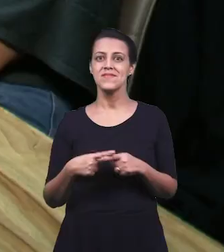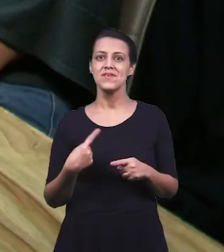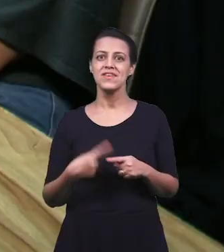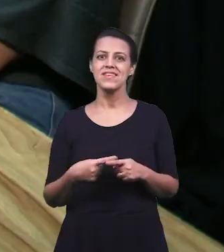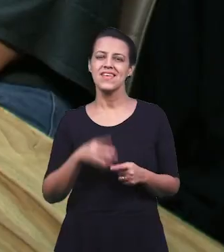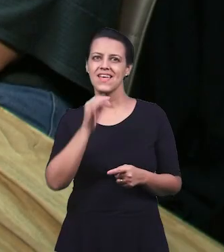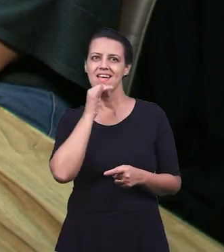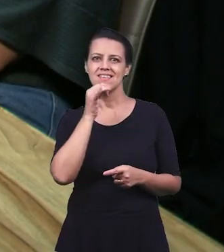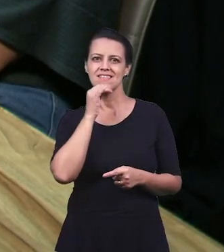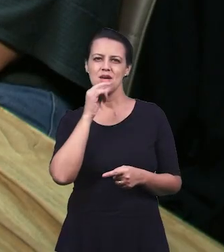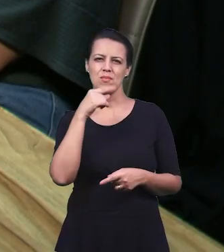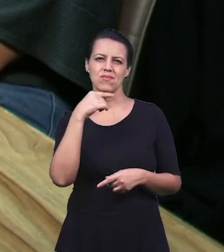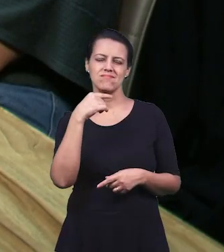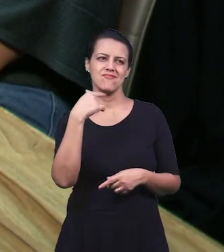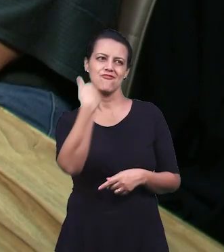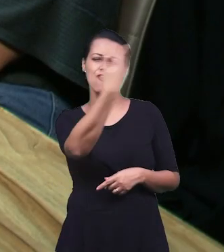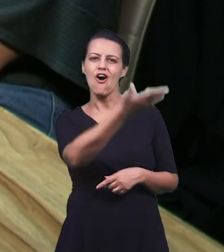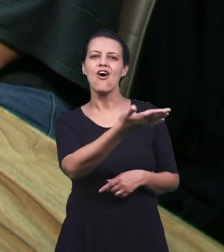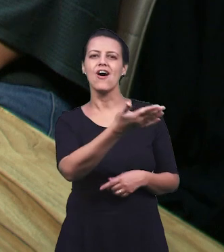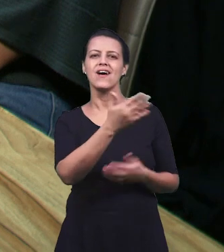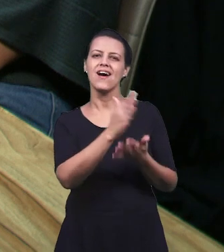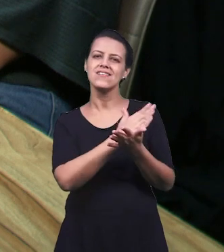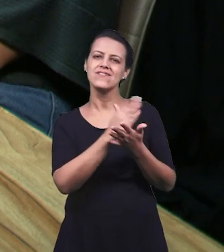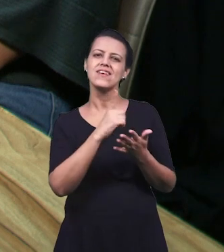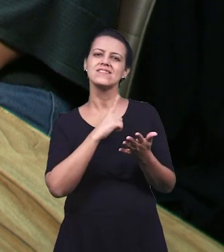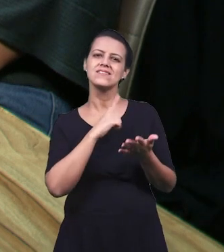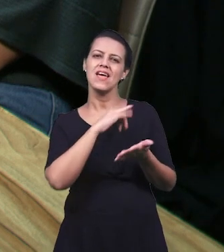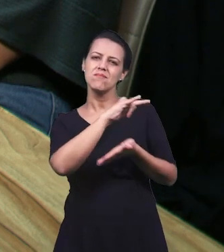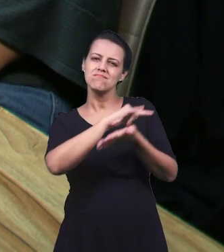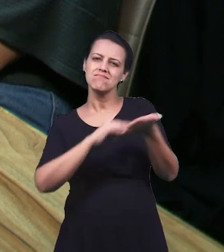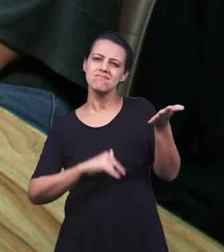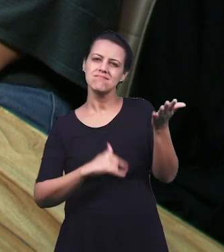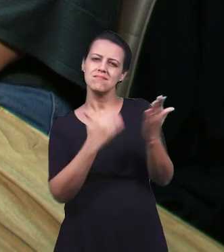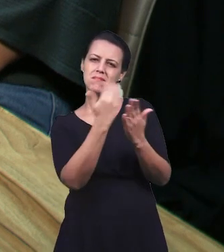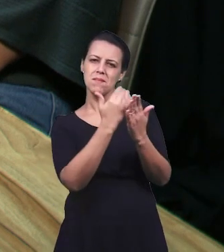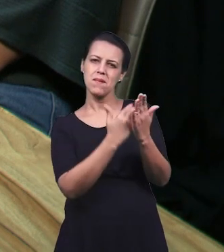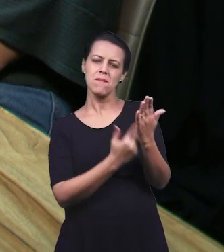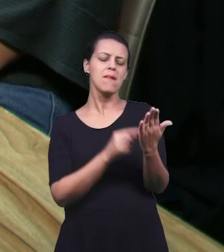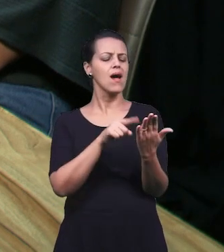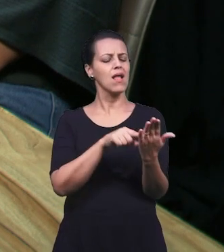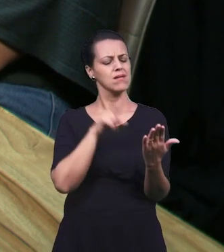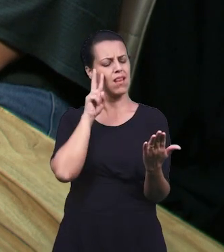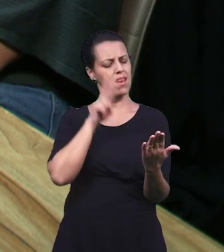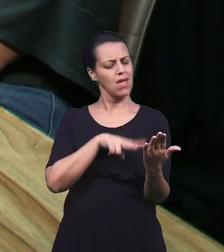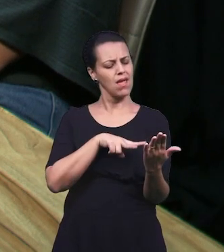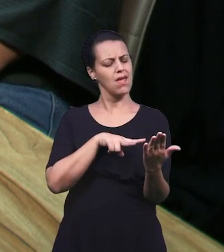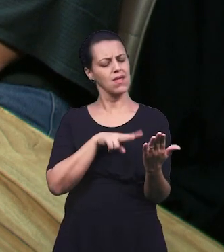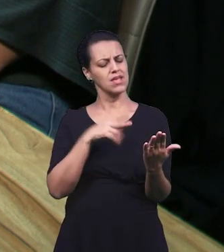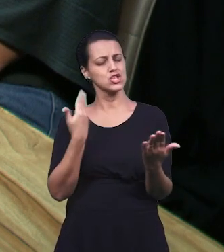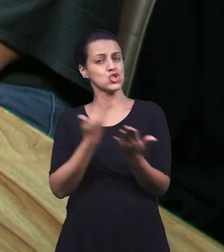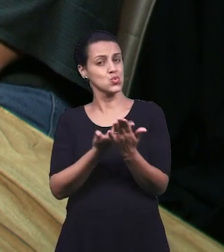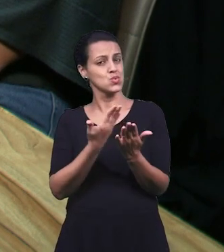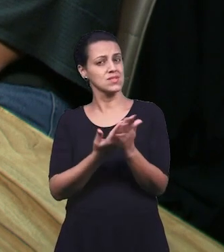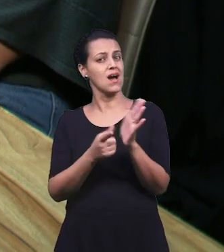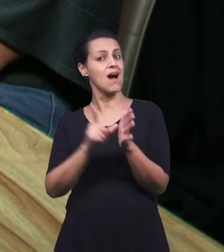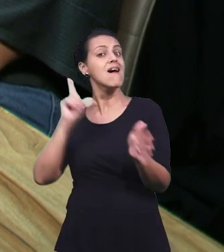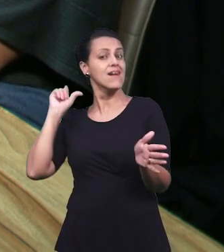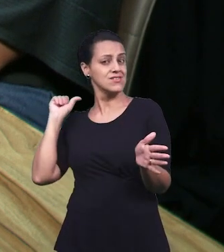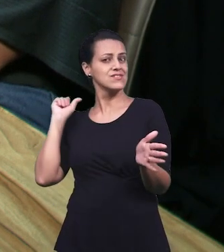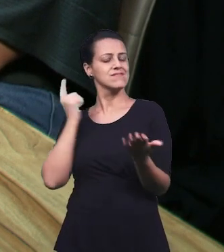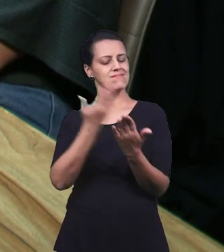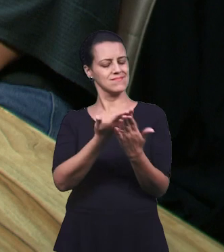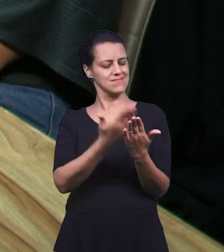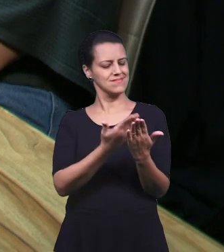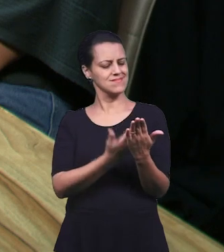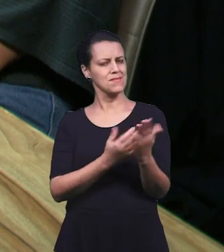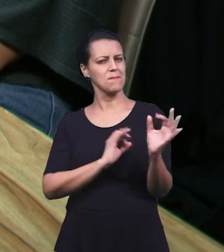intérpretes, normalmente a gente recebe, sabe, pastor, um cronograma, o que que vai ser dito, a gente até para um pouco para estudar, para ver se a gente consegue desenvolver melhor,